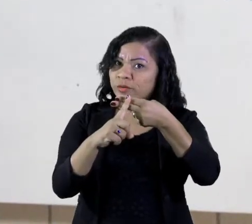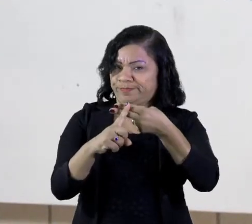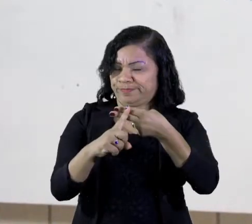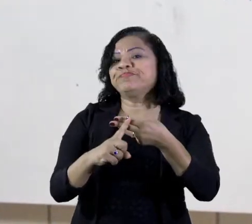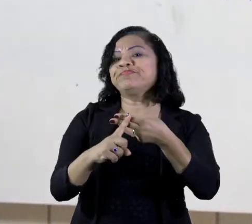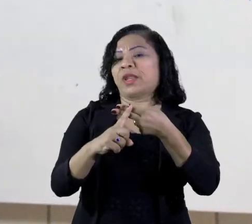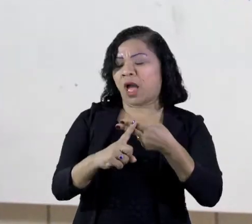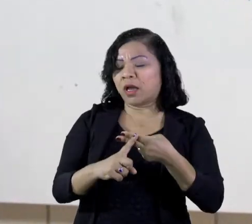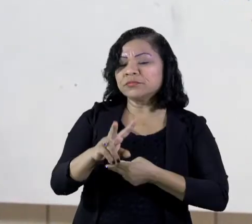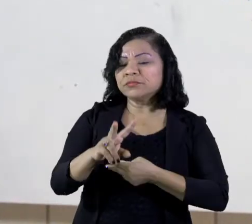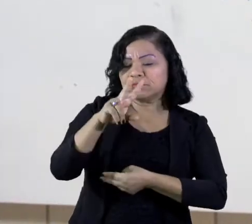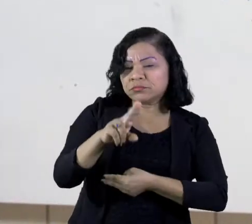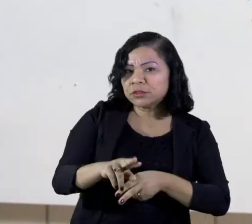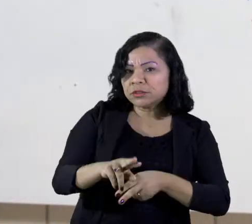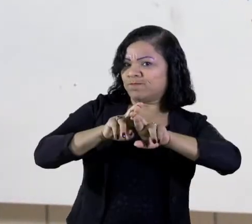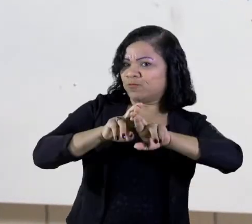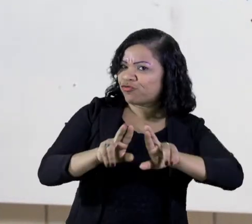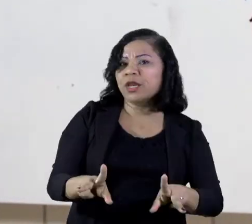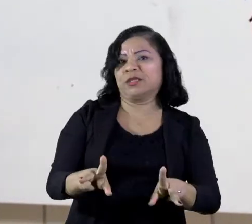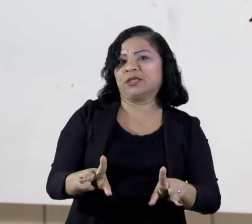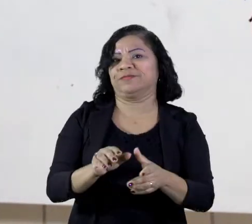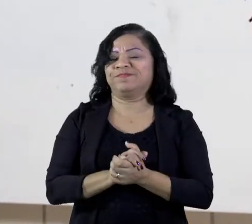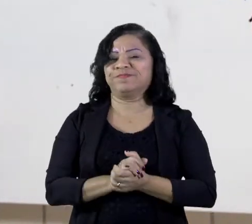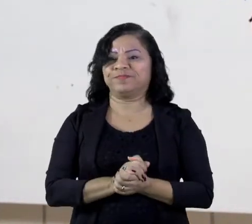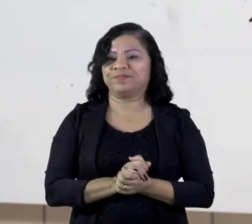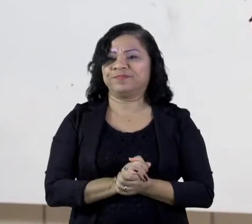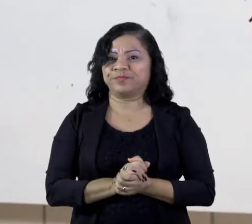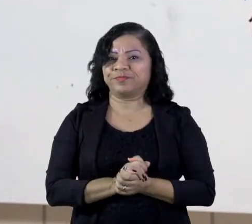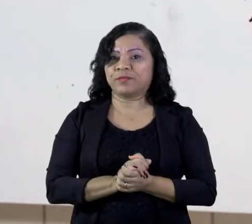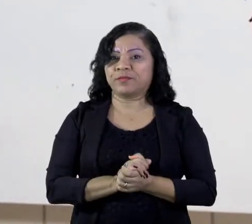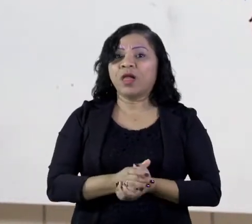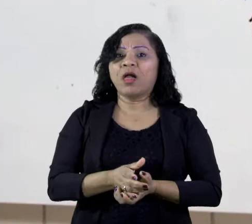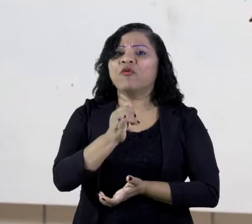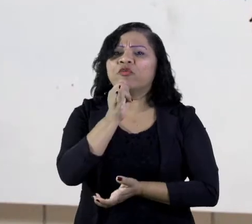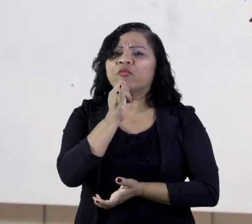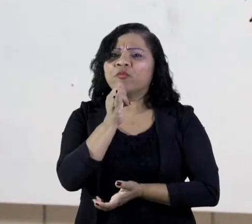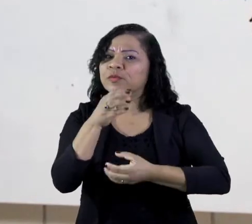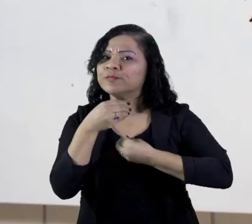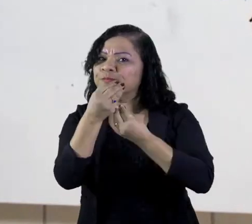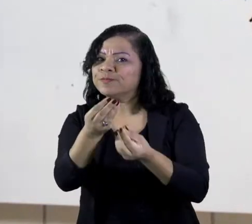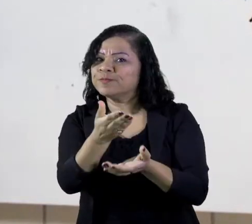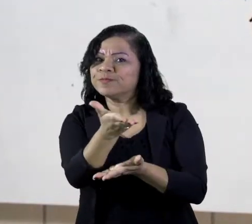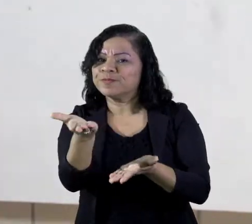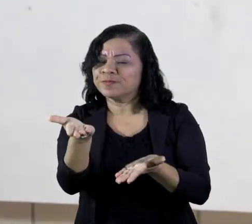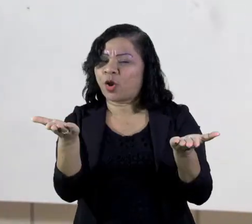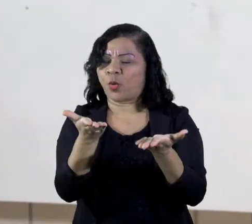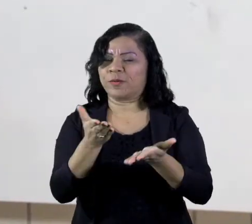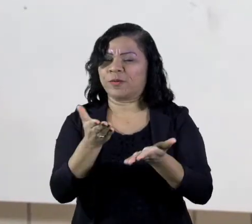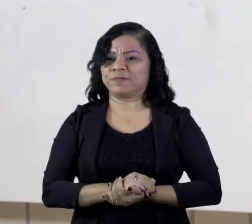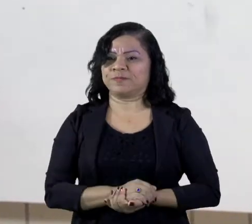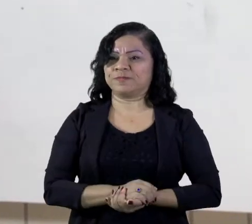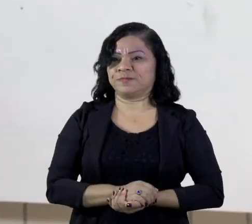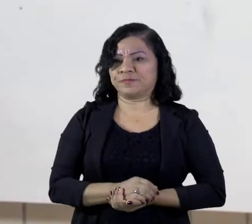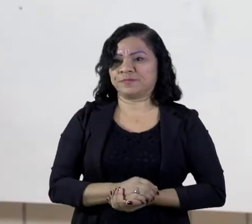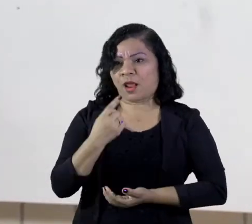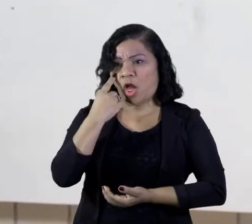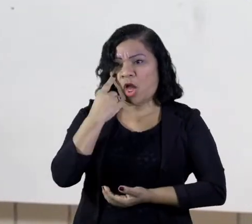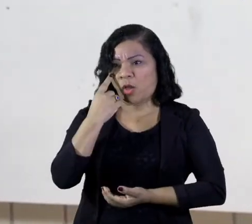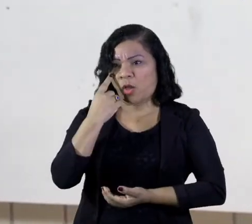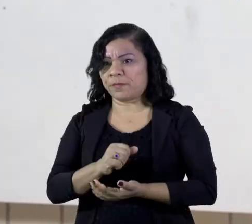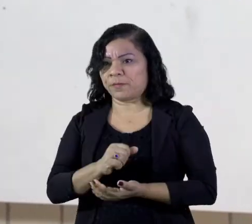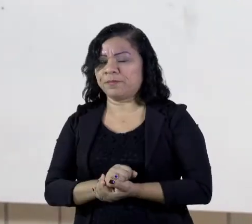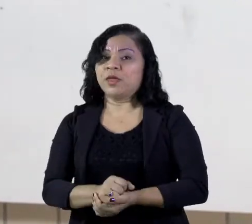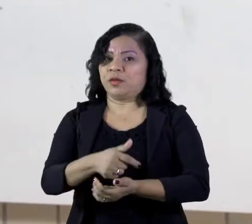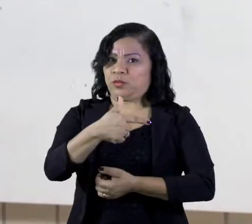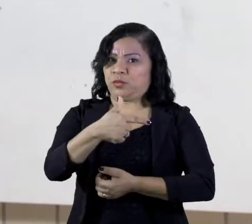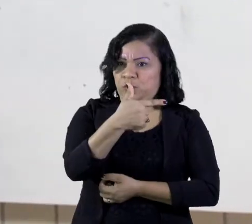de diferença, beleza? Vamos aos exemplos que eu trouxe para vocês aqui agora, beleza? Olha só,